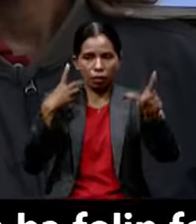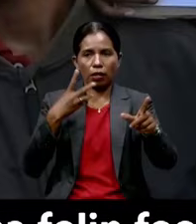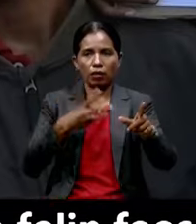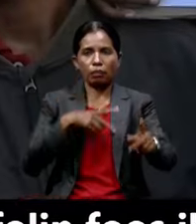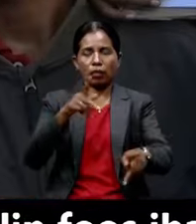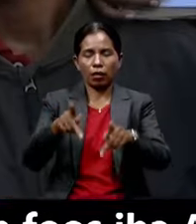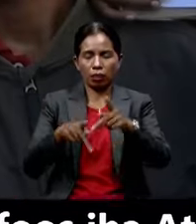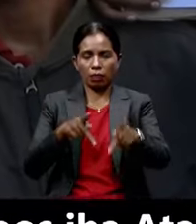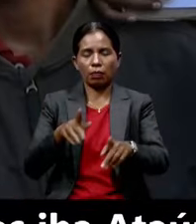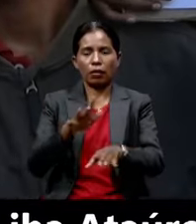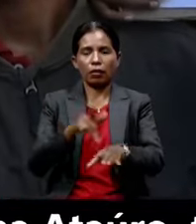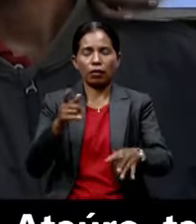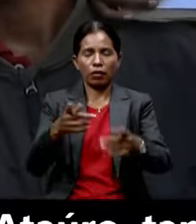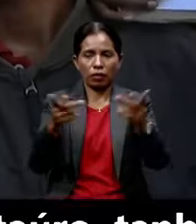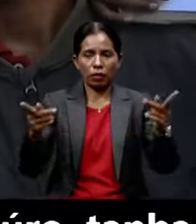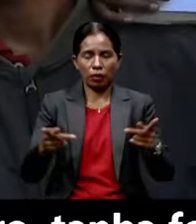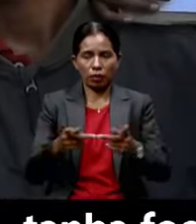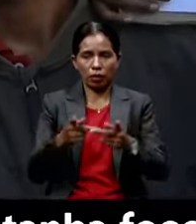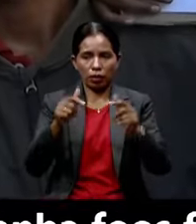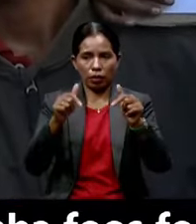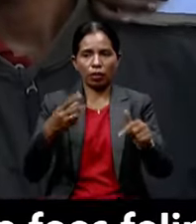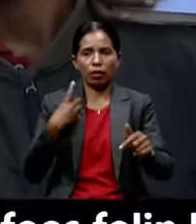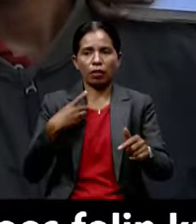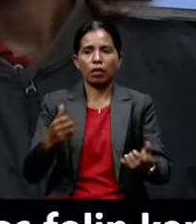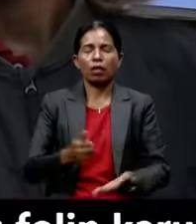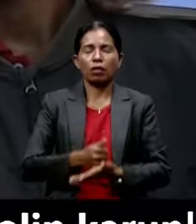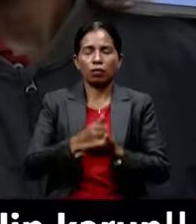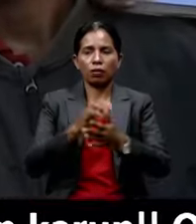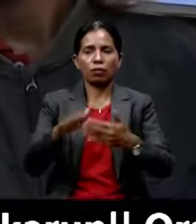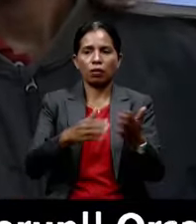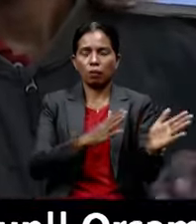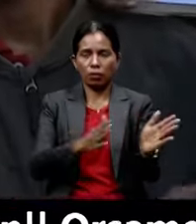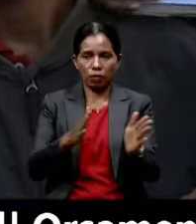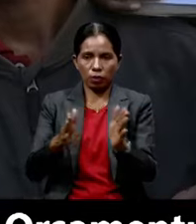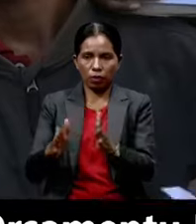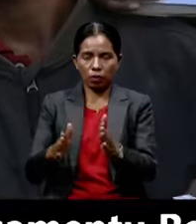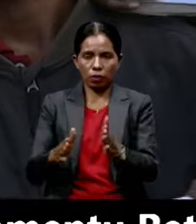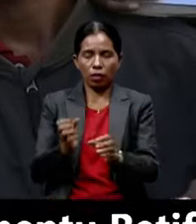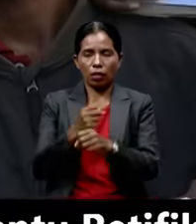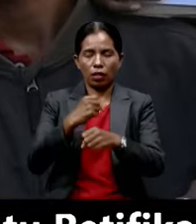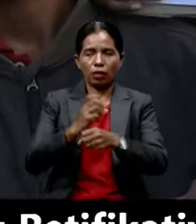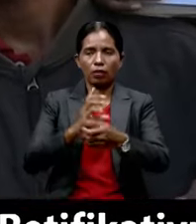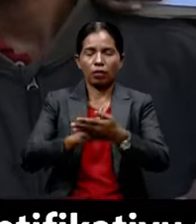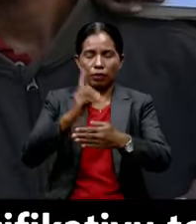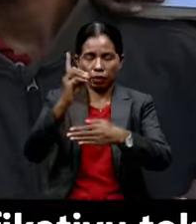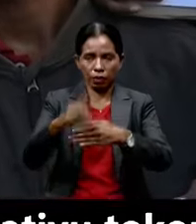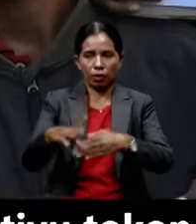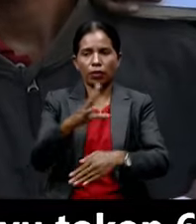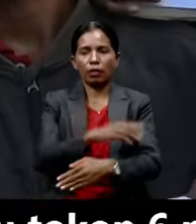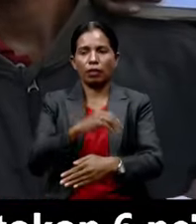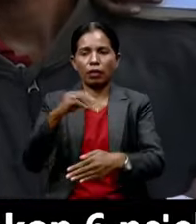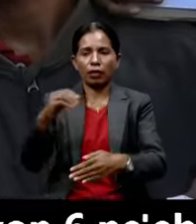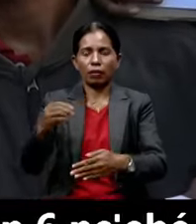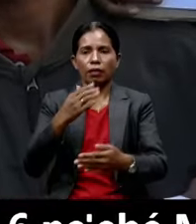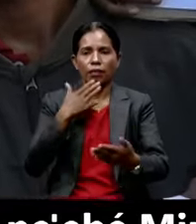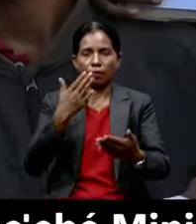comunidade afetado ia fatin idane apoio totalmente processo construção va desenvolvimento no